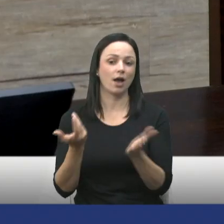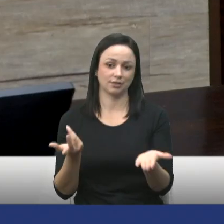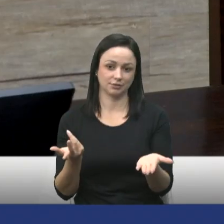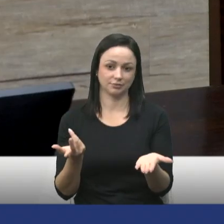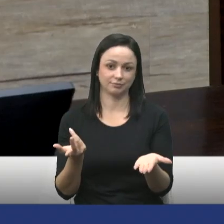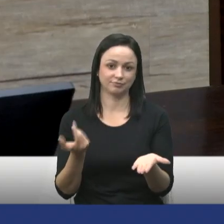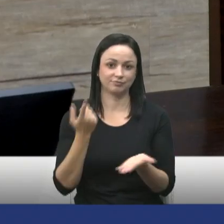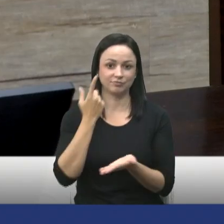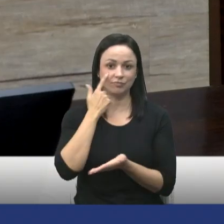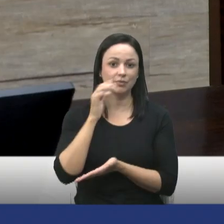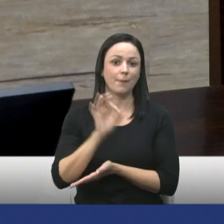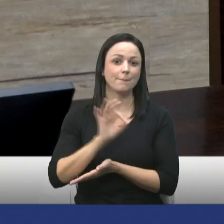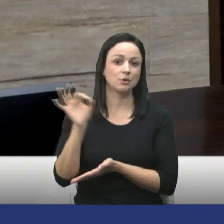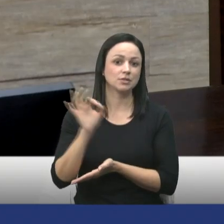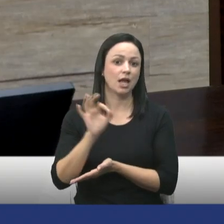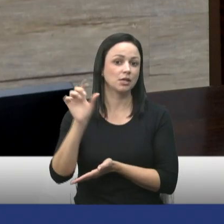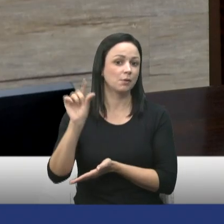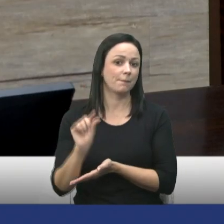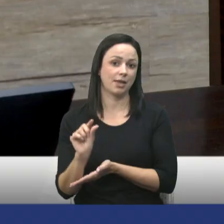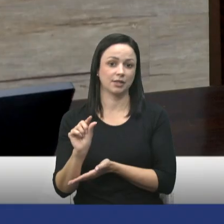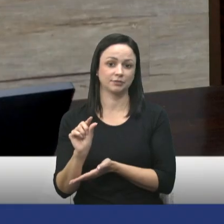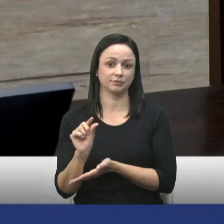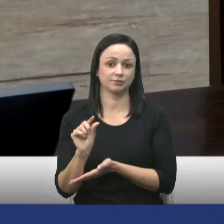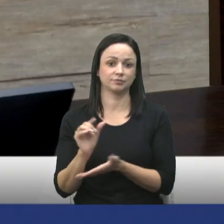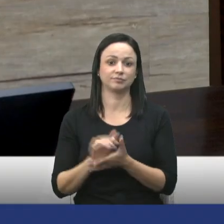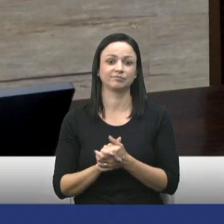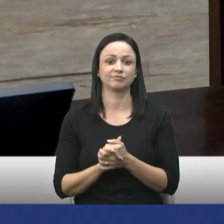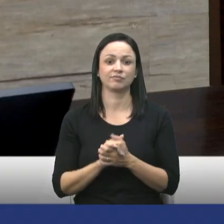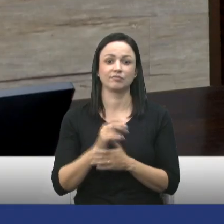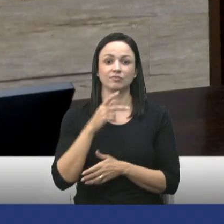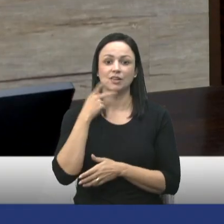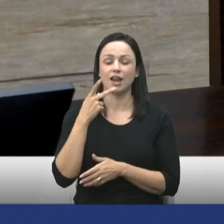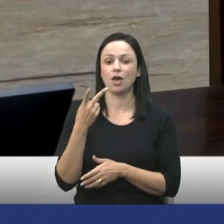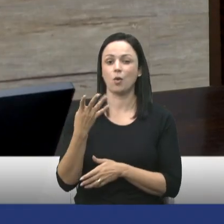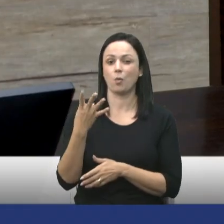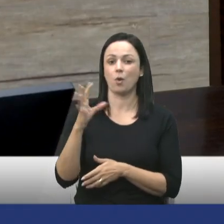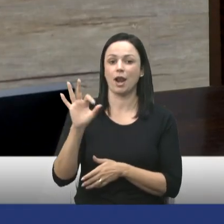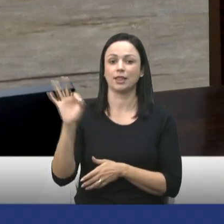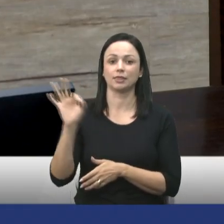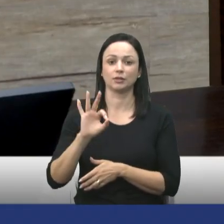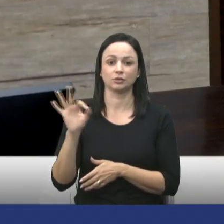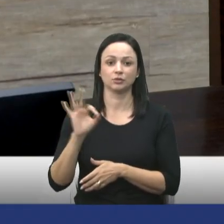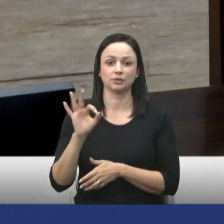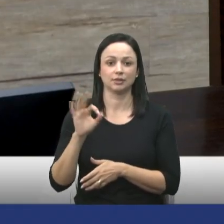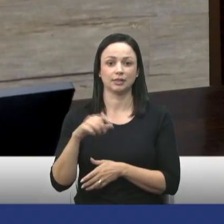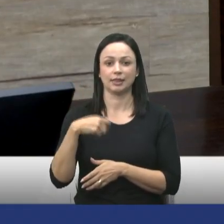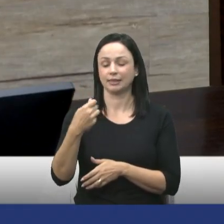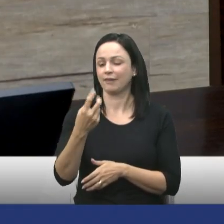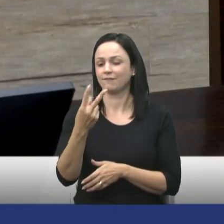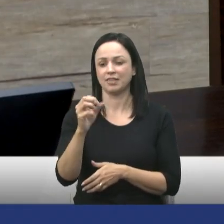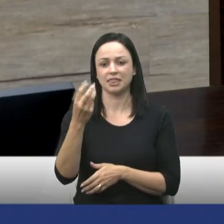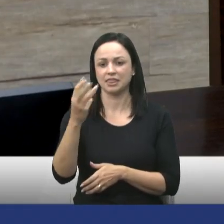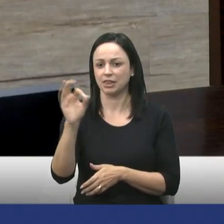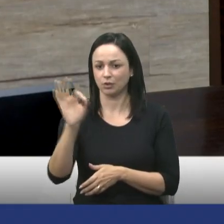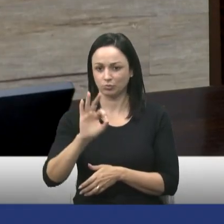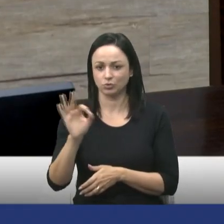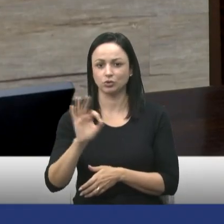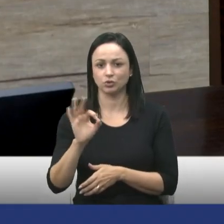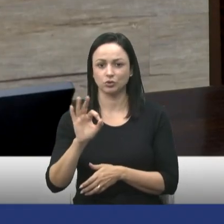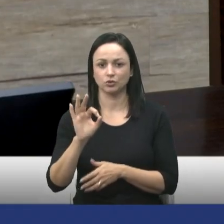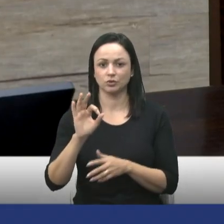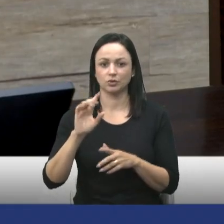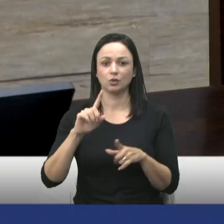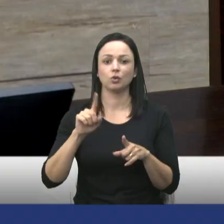ver lá um percentual pequeno, falar aqui que está em 40%, vamos supor que ele dê 20%, 30% de diferença.